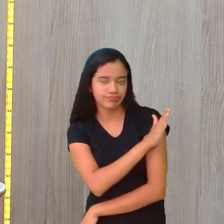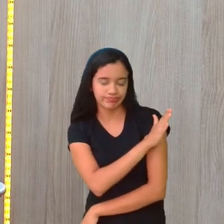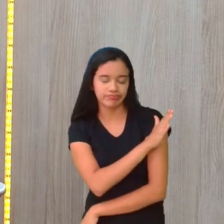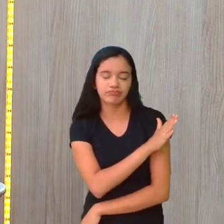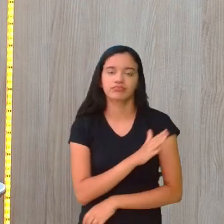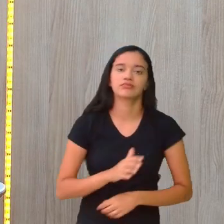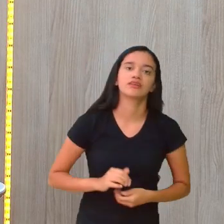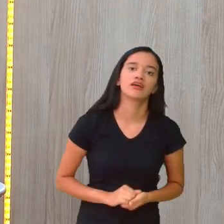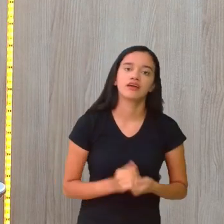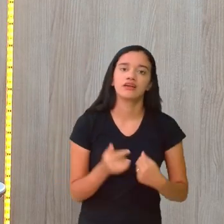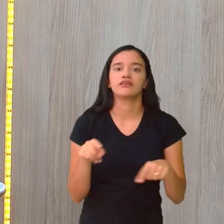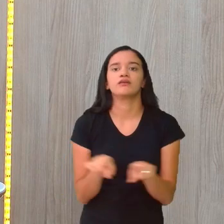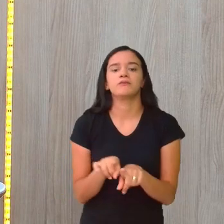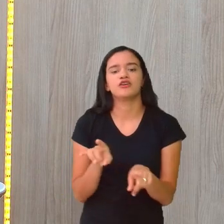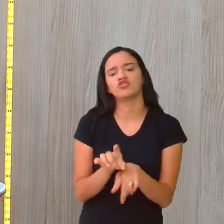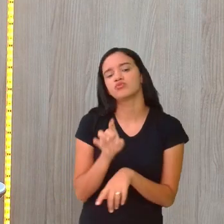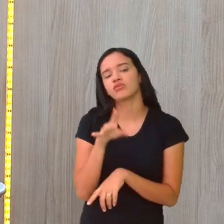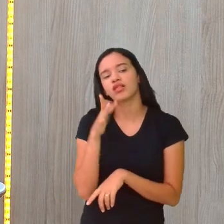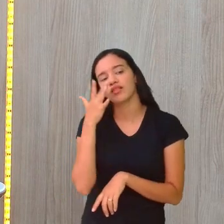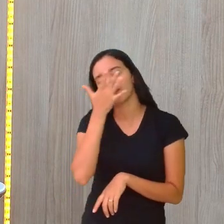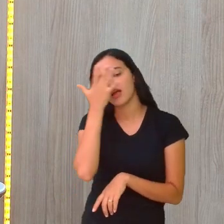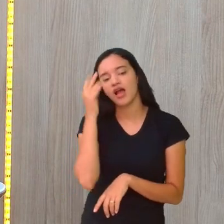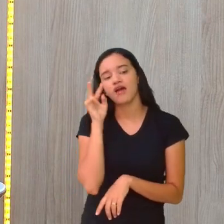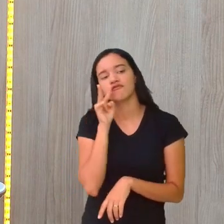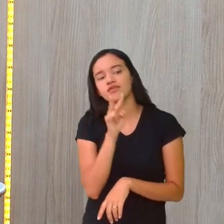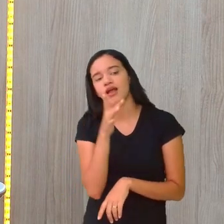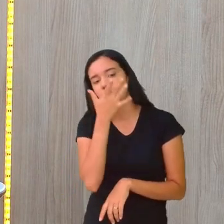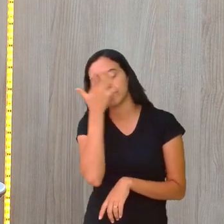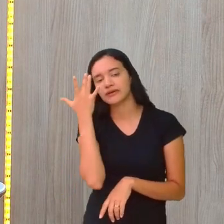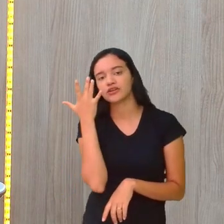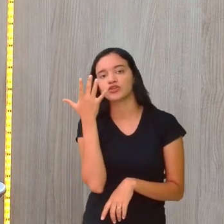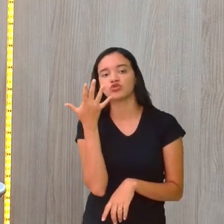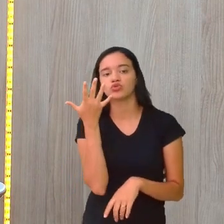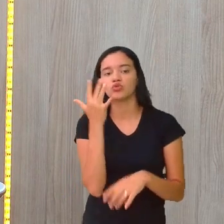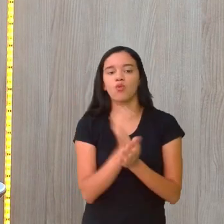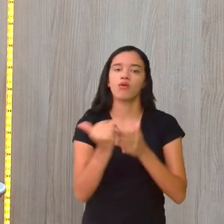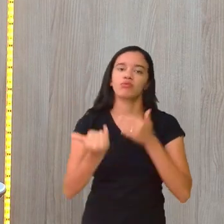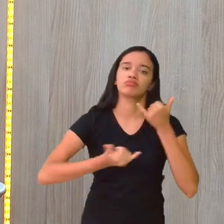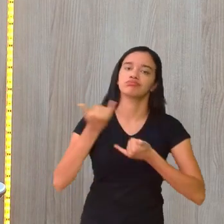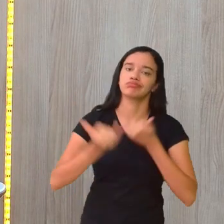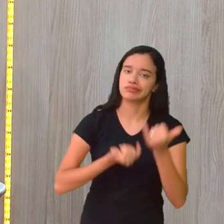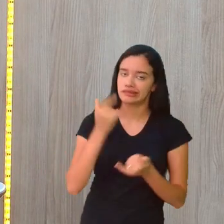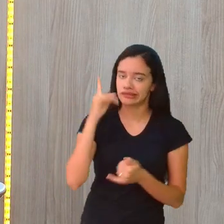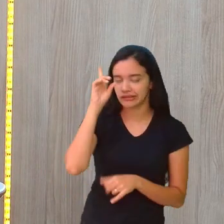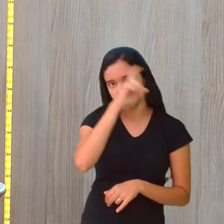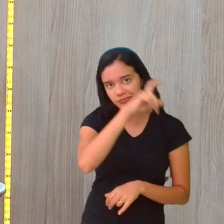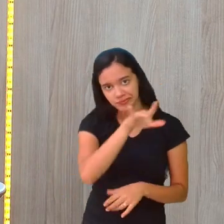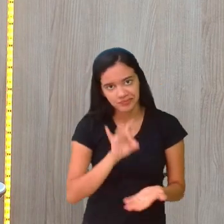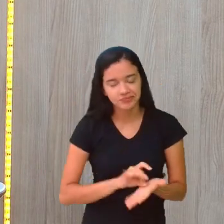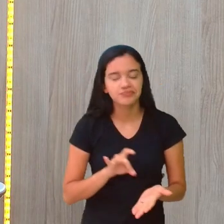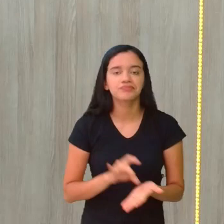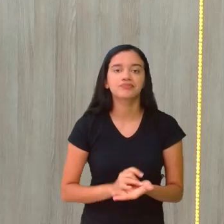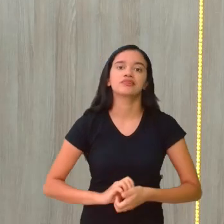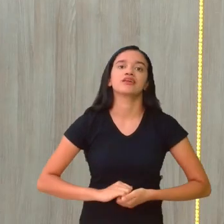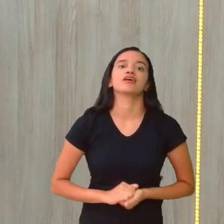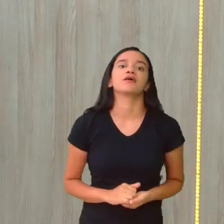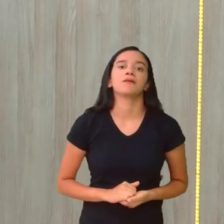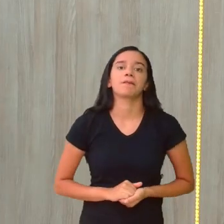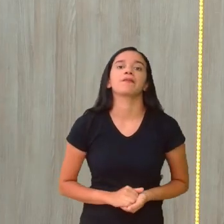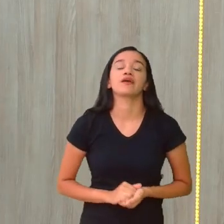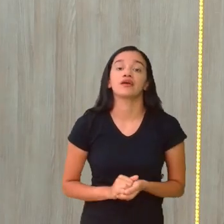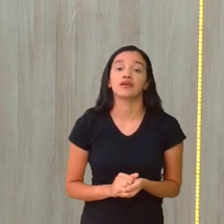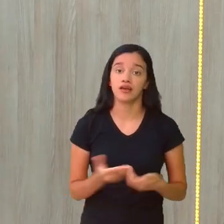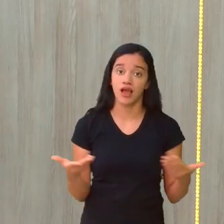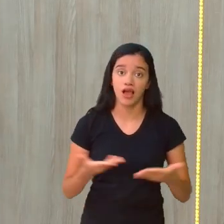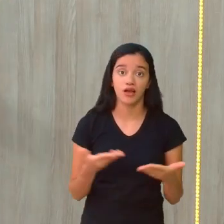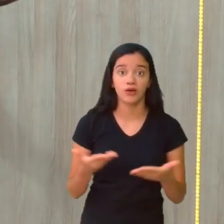base nenhuma, né? Só porque tá vendo o pessoal ali se aventurando, né? É difícil isso aí, viu? E aí, ó,